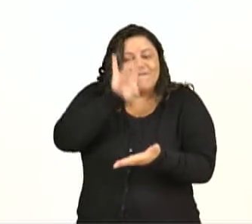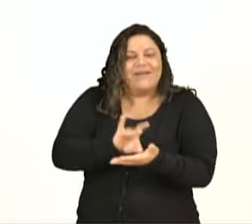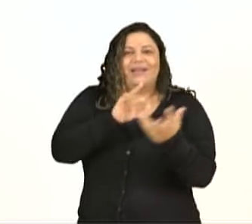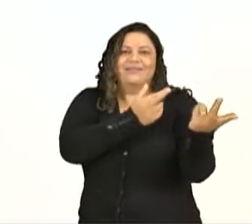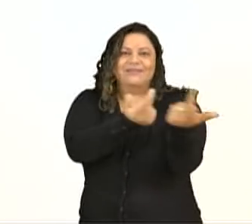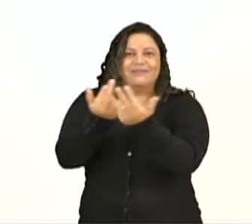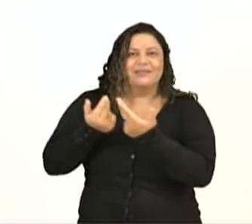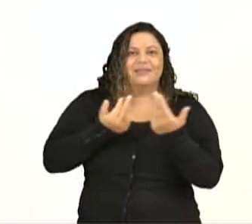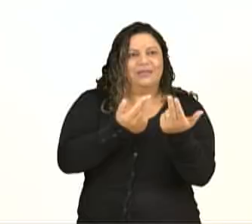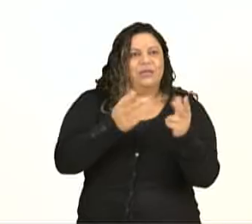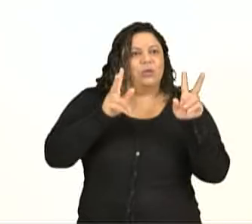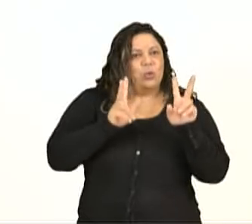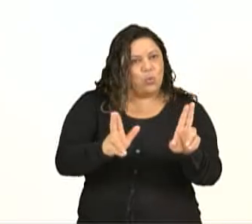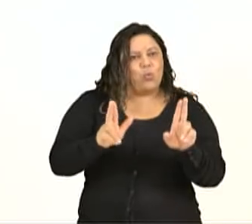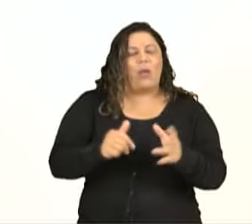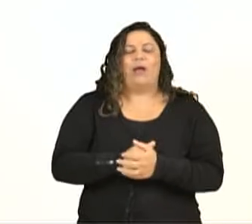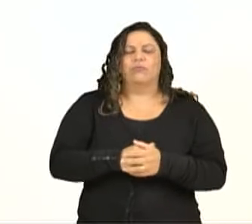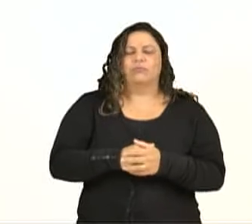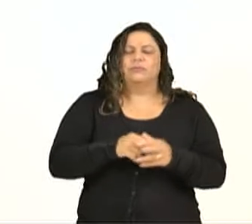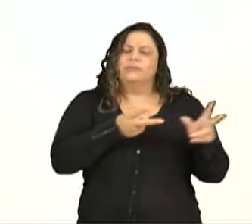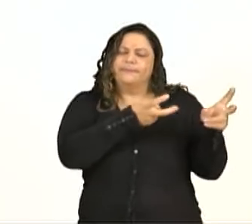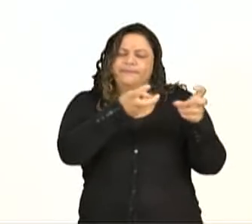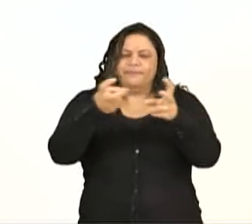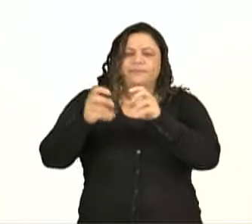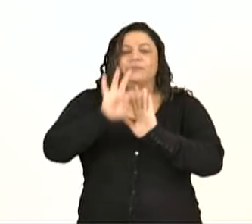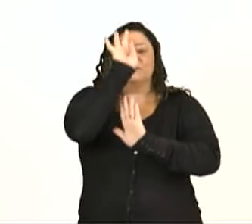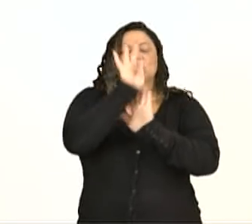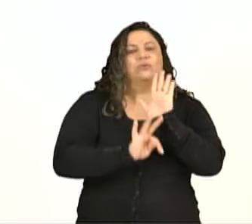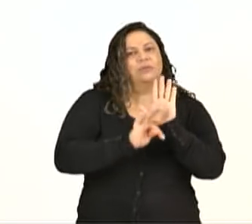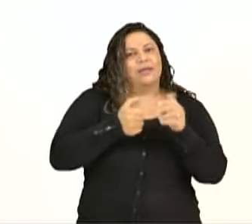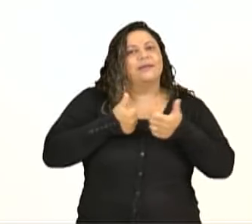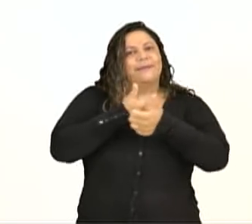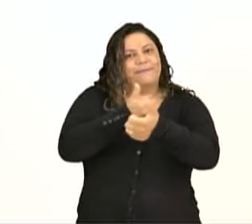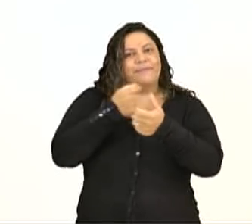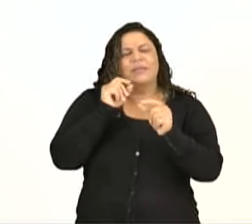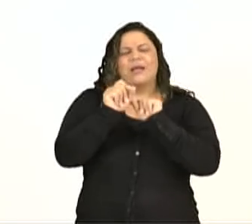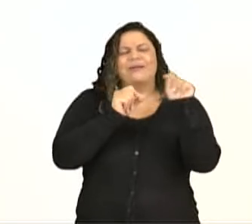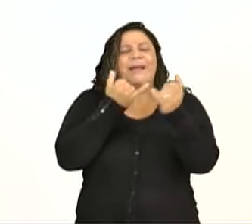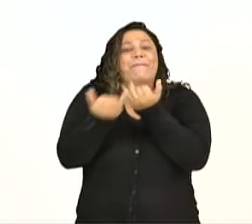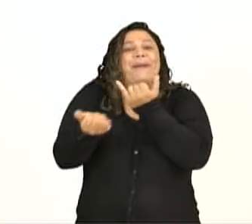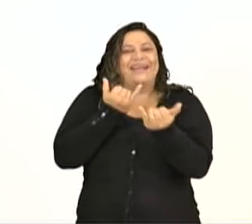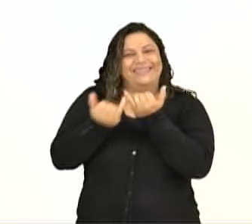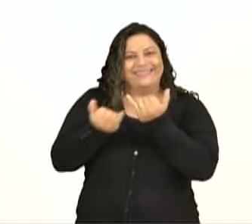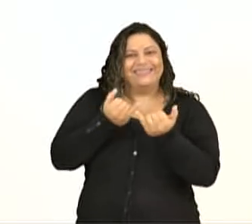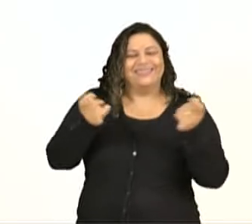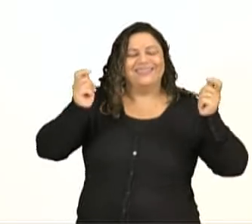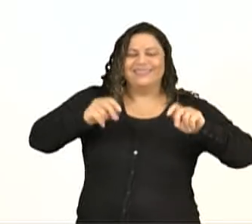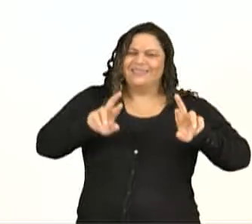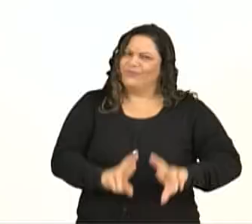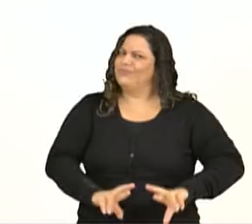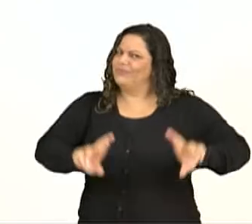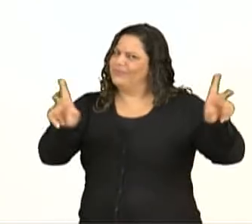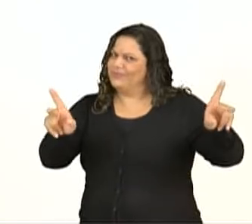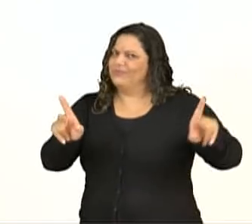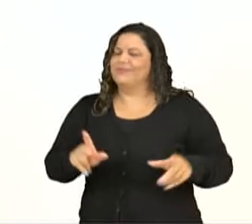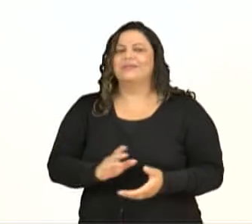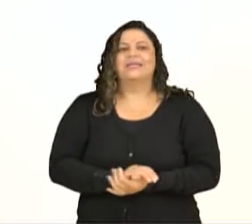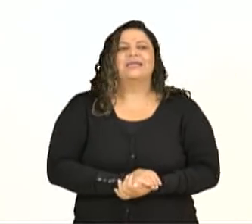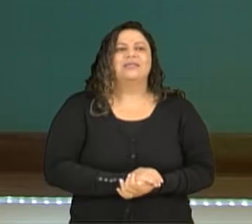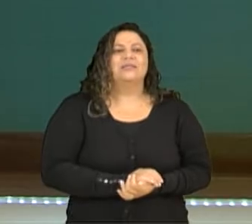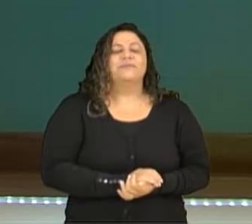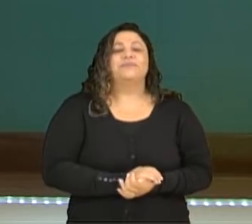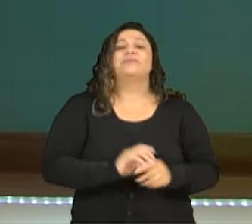para verificar como esses textos se aproximam e o que eles têm de diferente. Então,